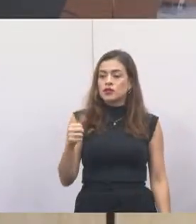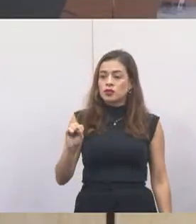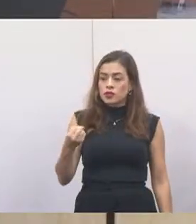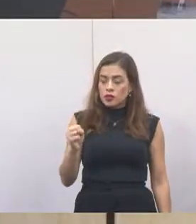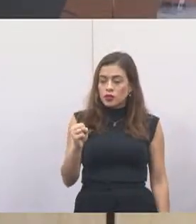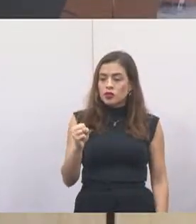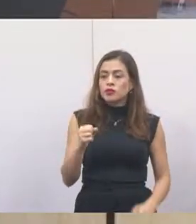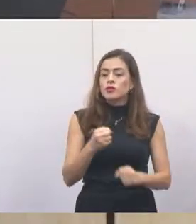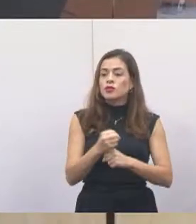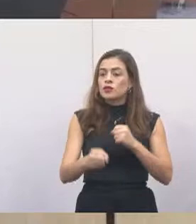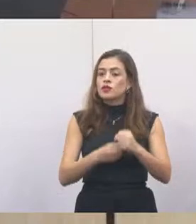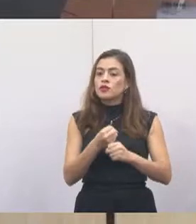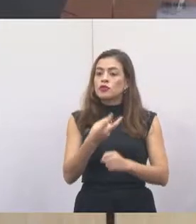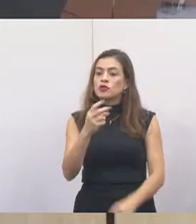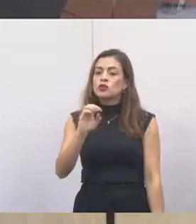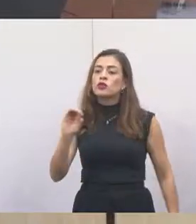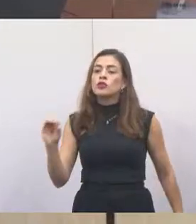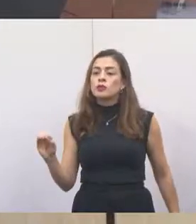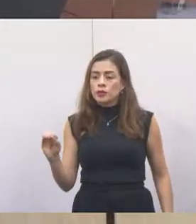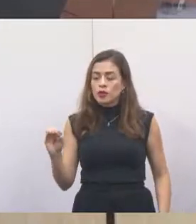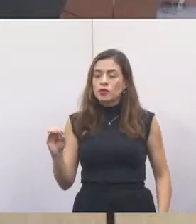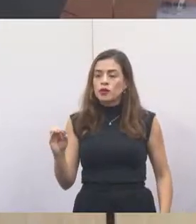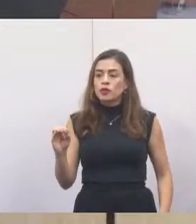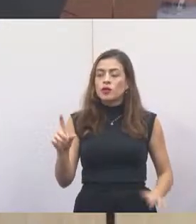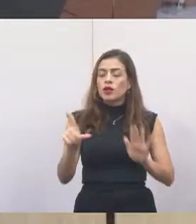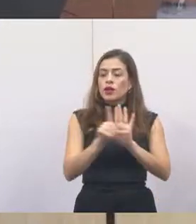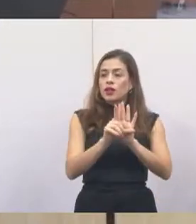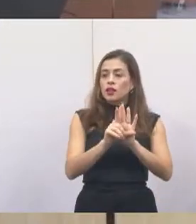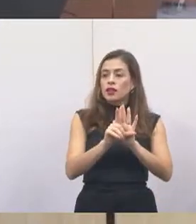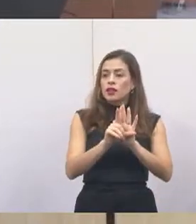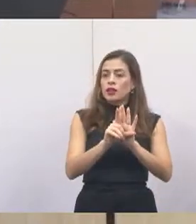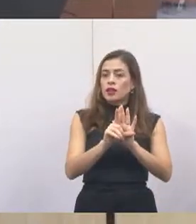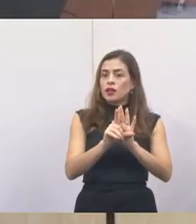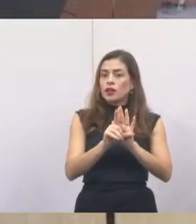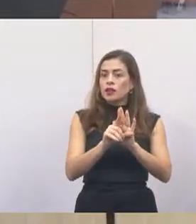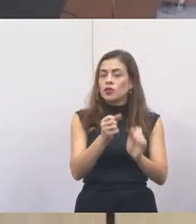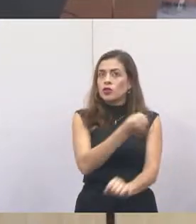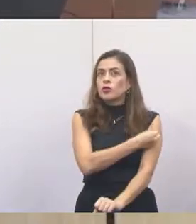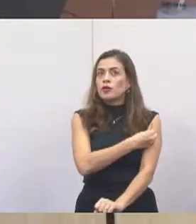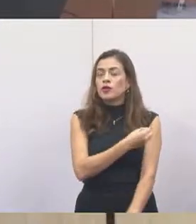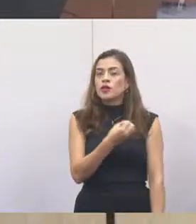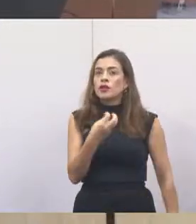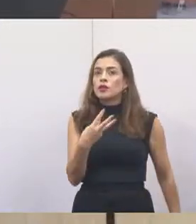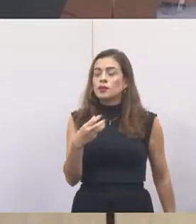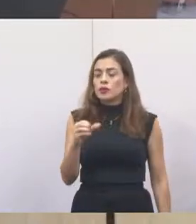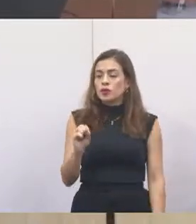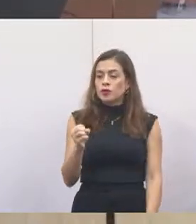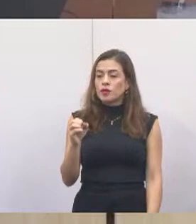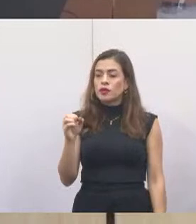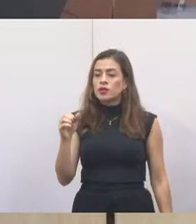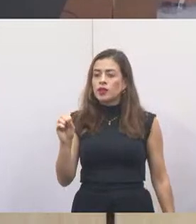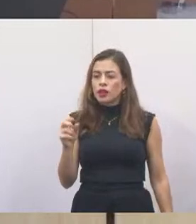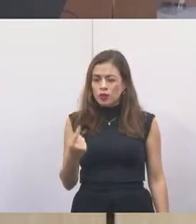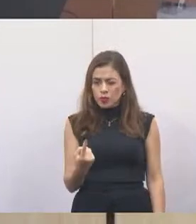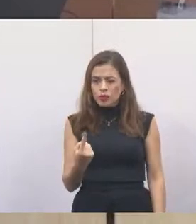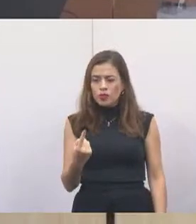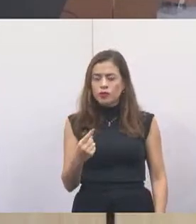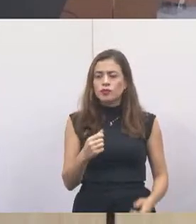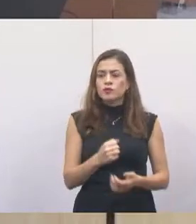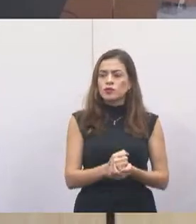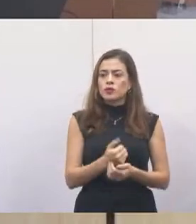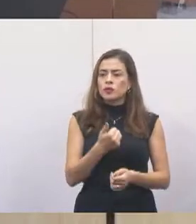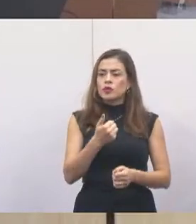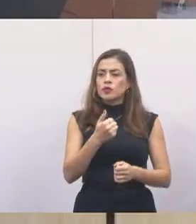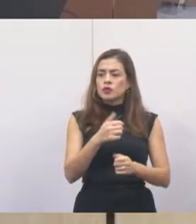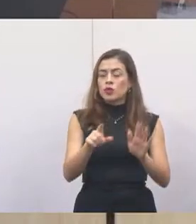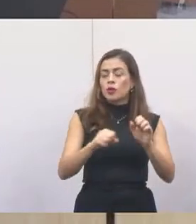que consolida e altera a Lei Municipal número 3.091, de 19 de dezembro de 1991, que